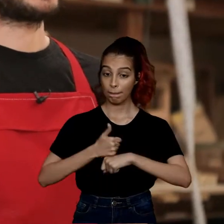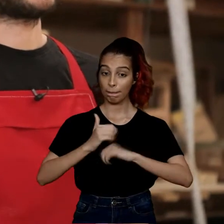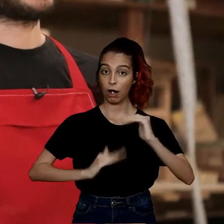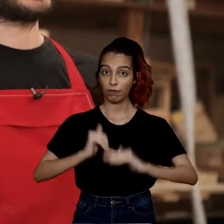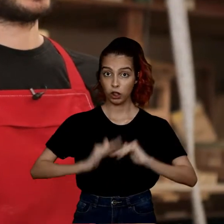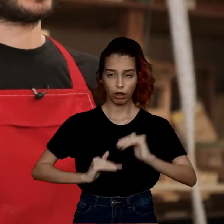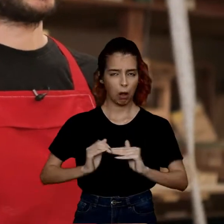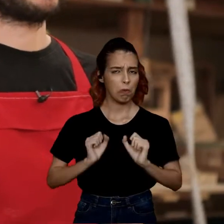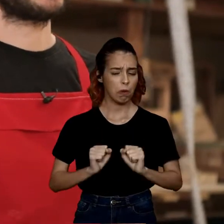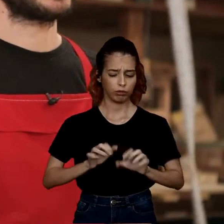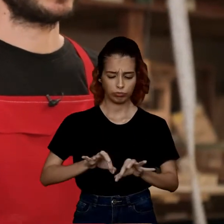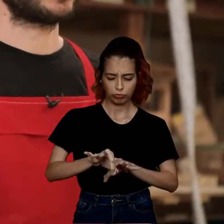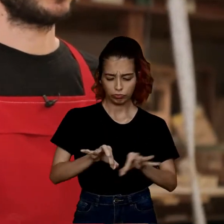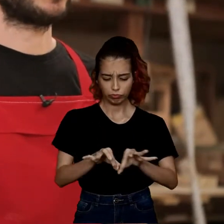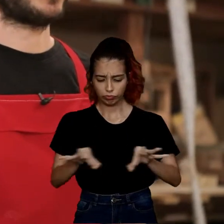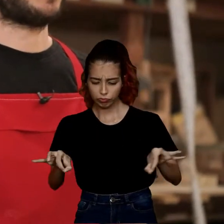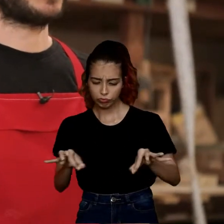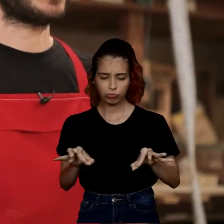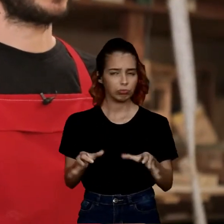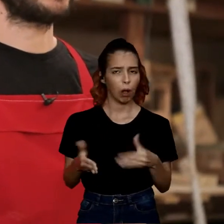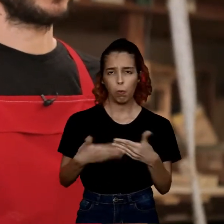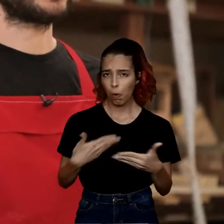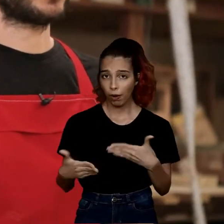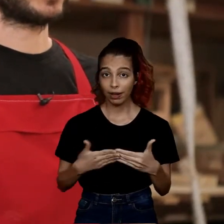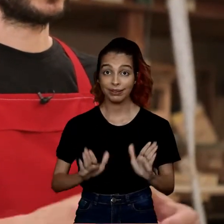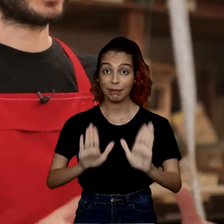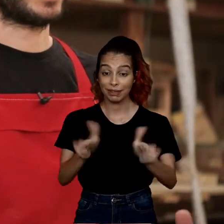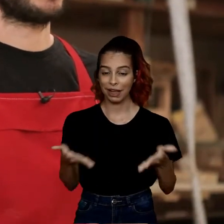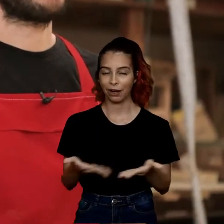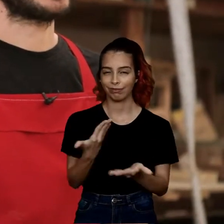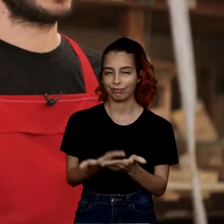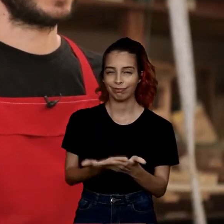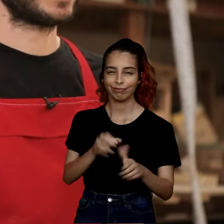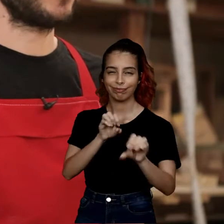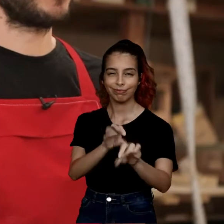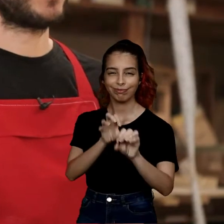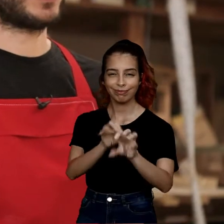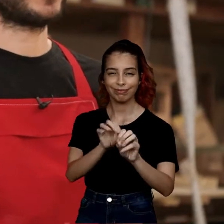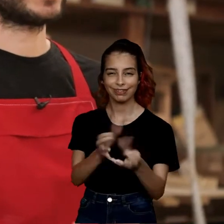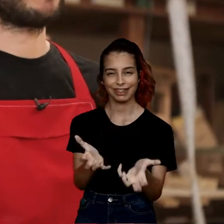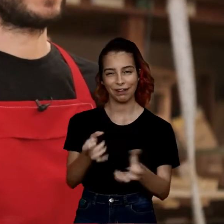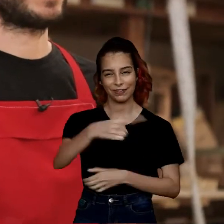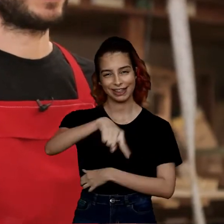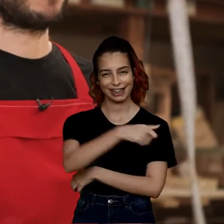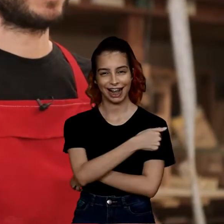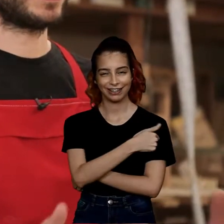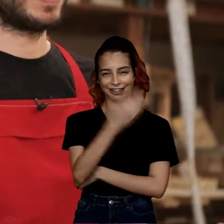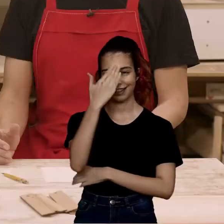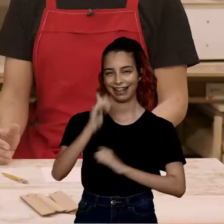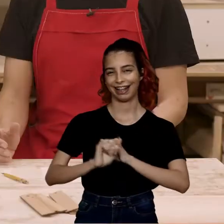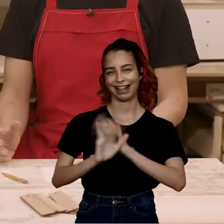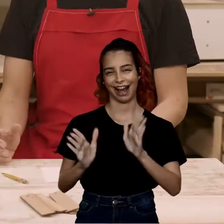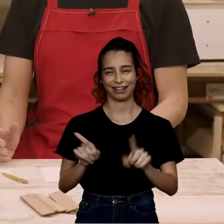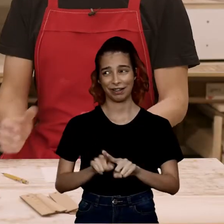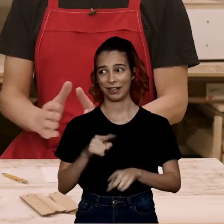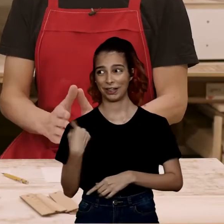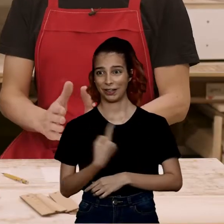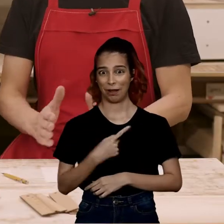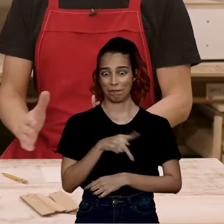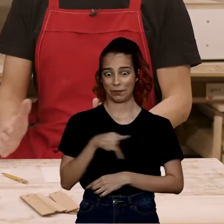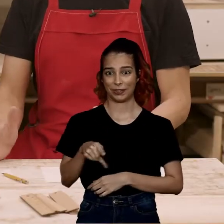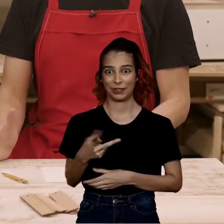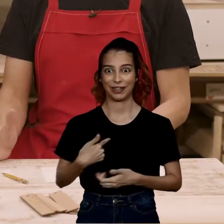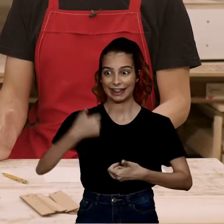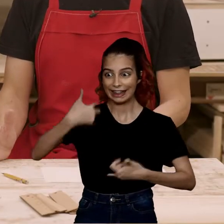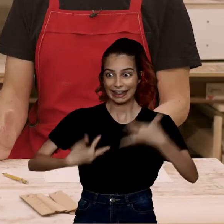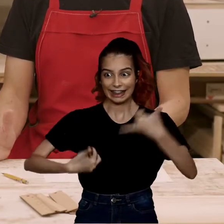medida, mas como a gente está aqui num processo pedagógico, que a gente quer facilitar um pouco a nossa vida e a vida dos alunos, a gente